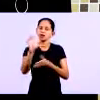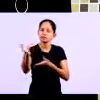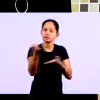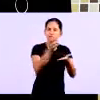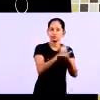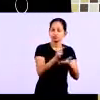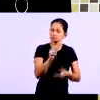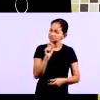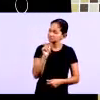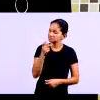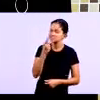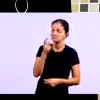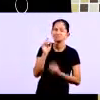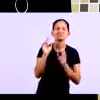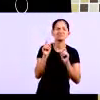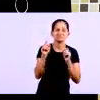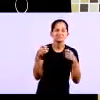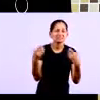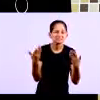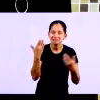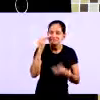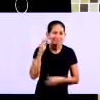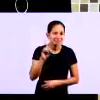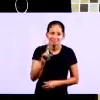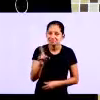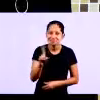falando grego pra mim. É grega? Isso aí é?